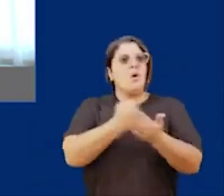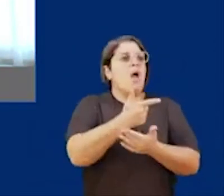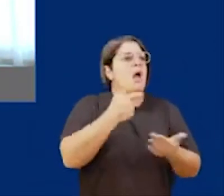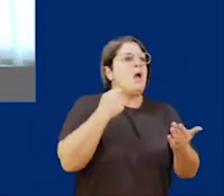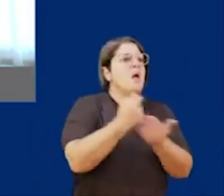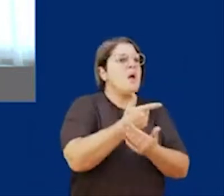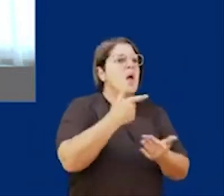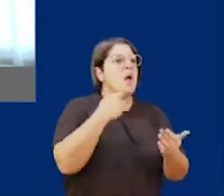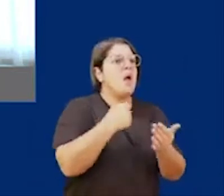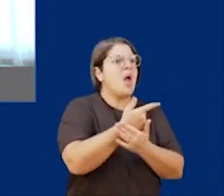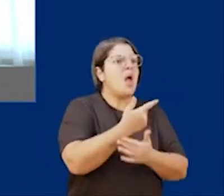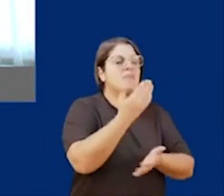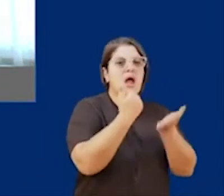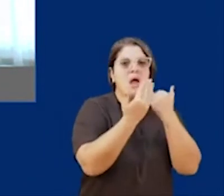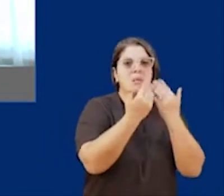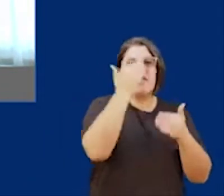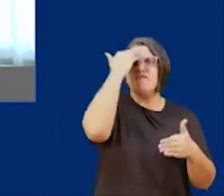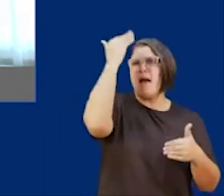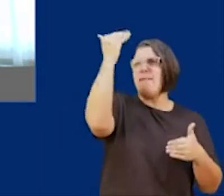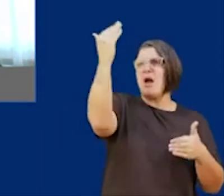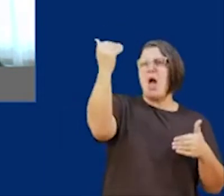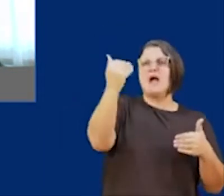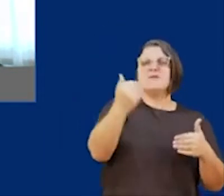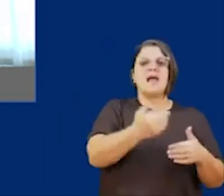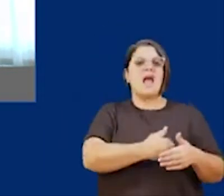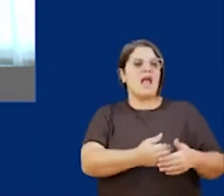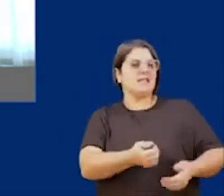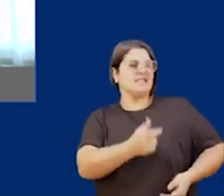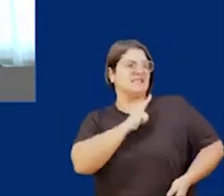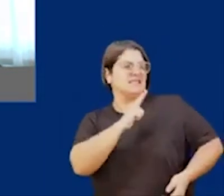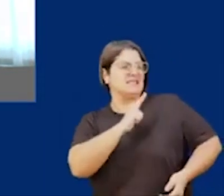de marca porque está lá, rico em tal